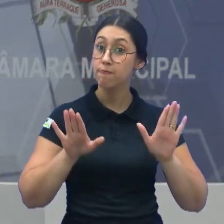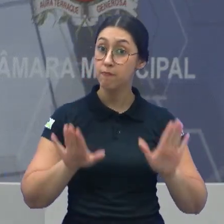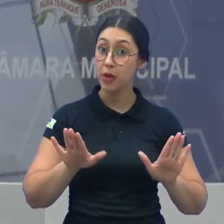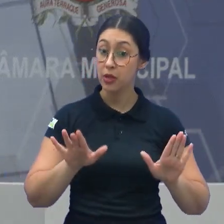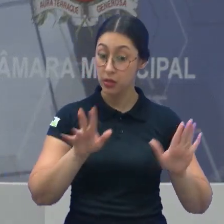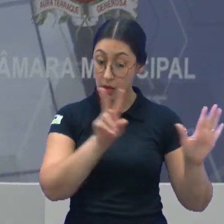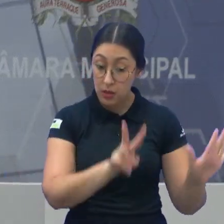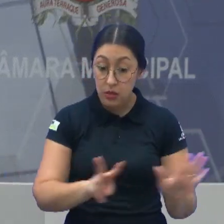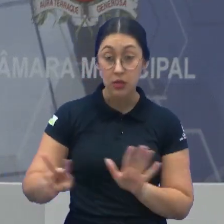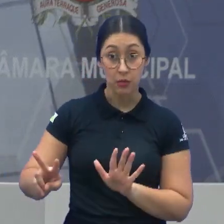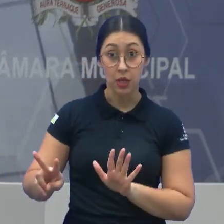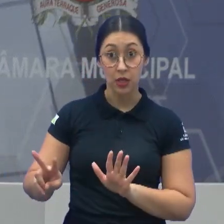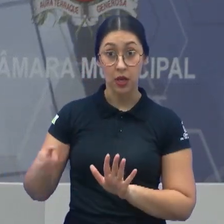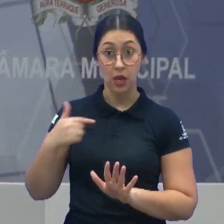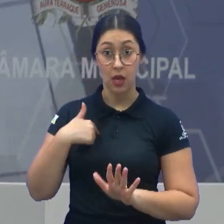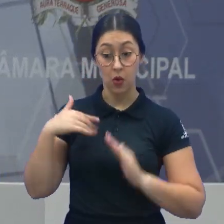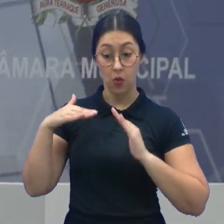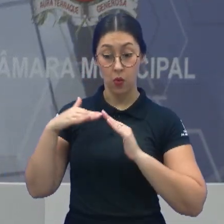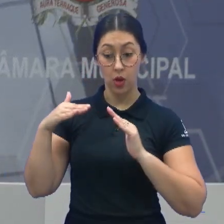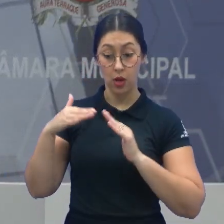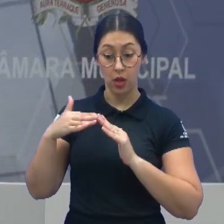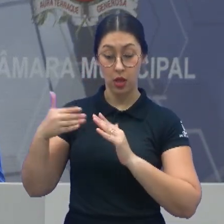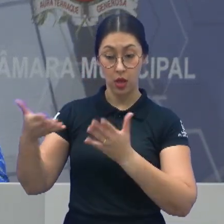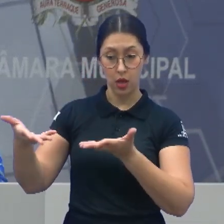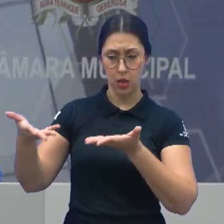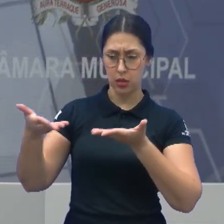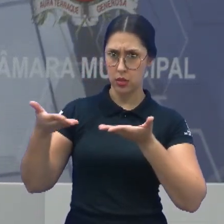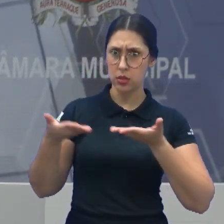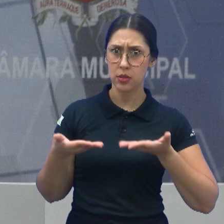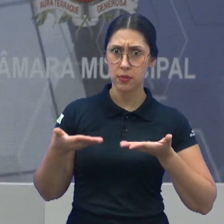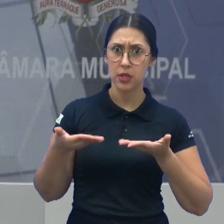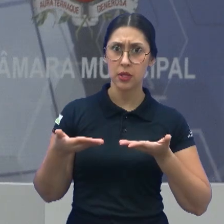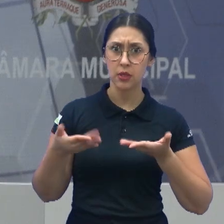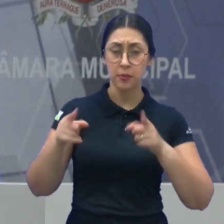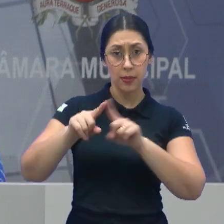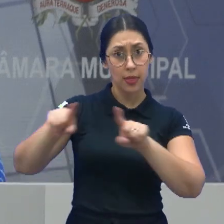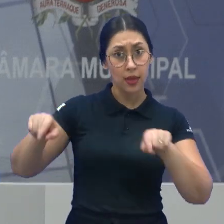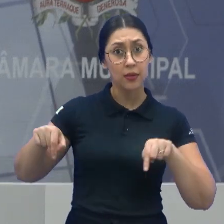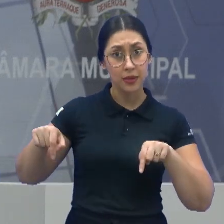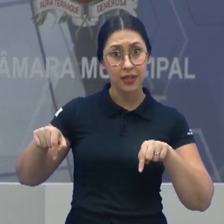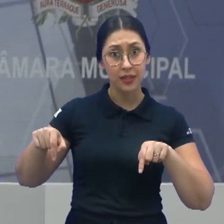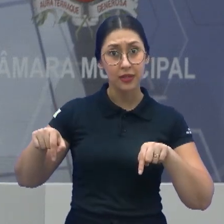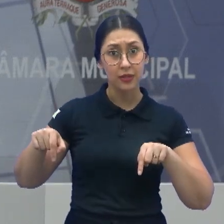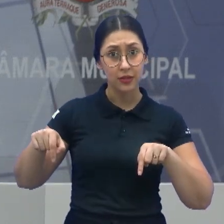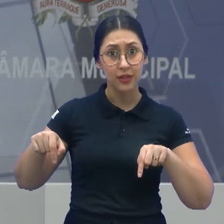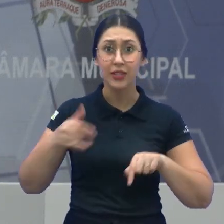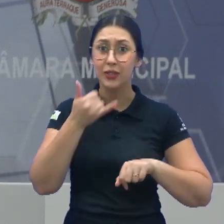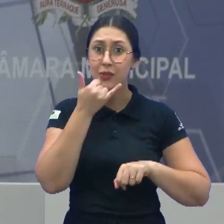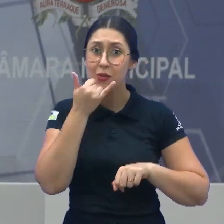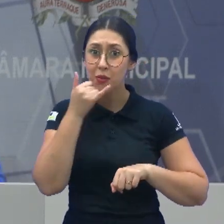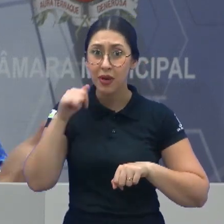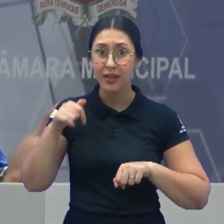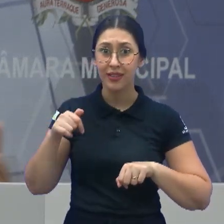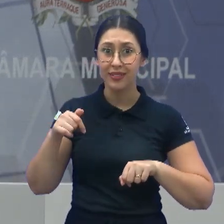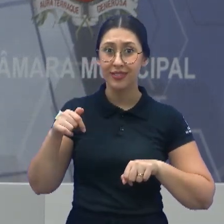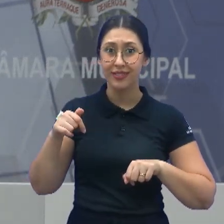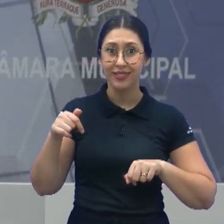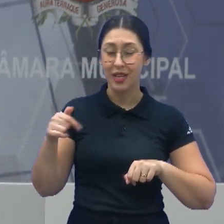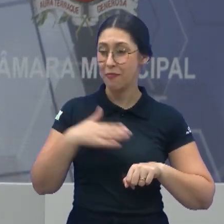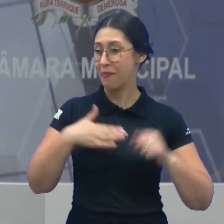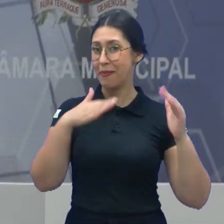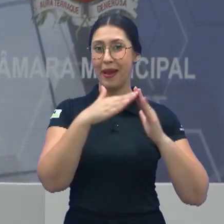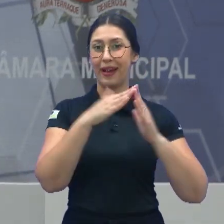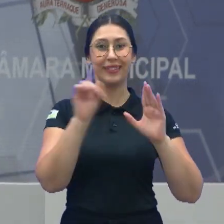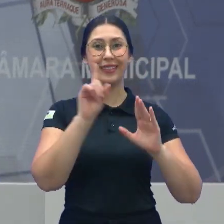na minha casa, vereador, aqui no meu gabinete, desculpa, não na minha casa, porque aqui é a casa da direita, aí acabo me